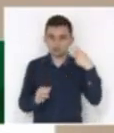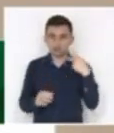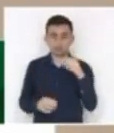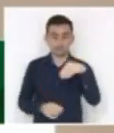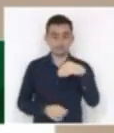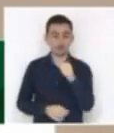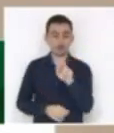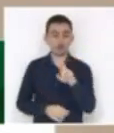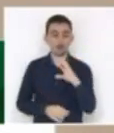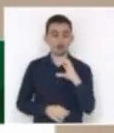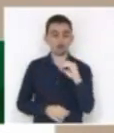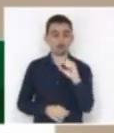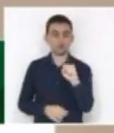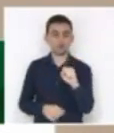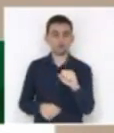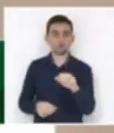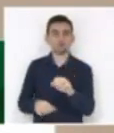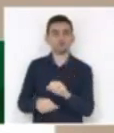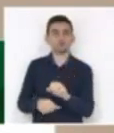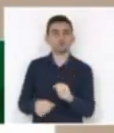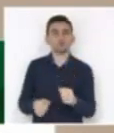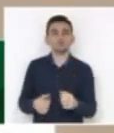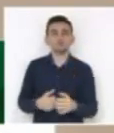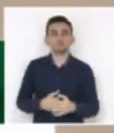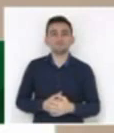nesse momento... Pois não?